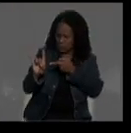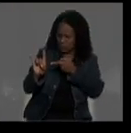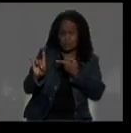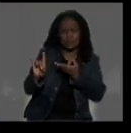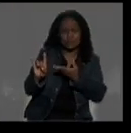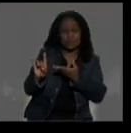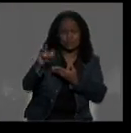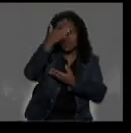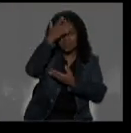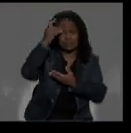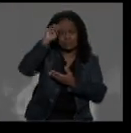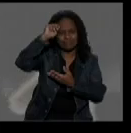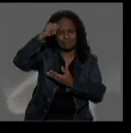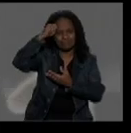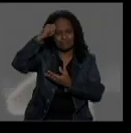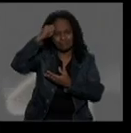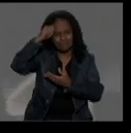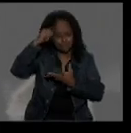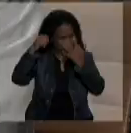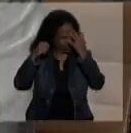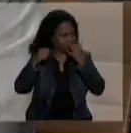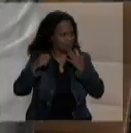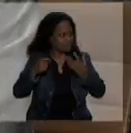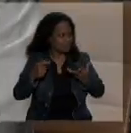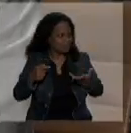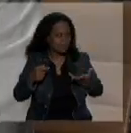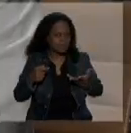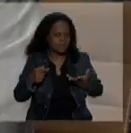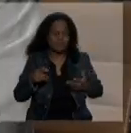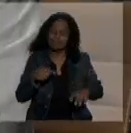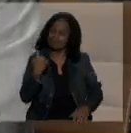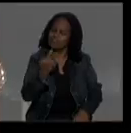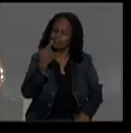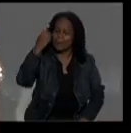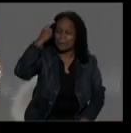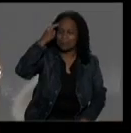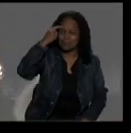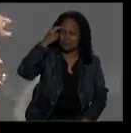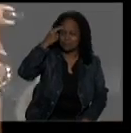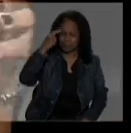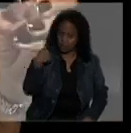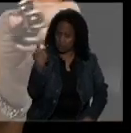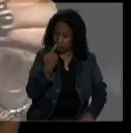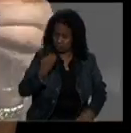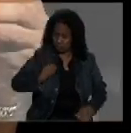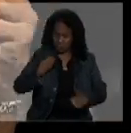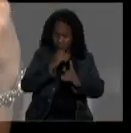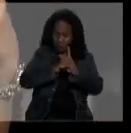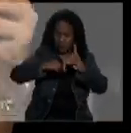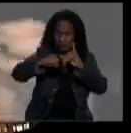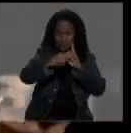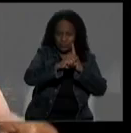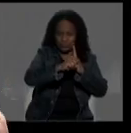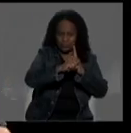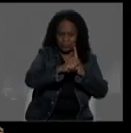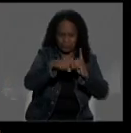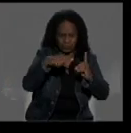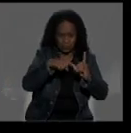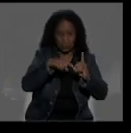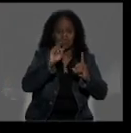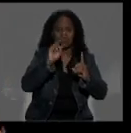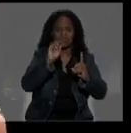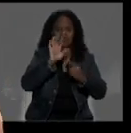artista negro. Né? Isso é sério. A gente pensar que nós vivemos numa